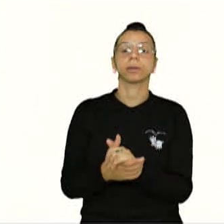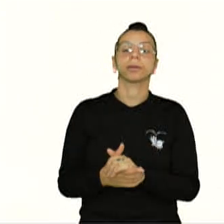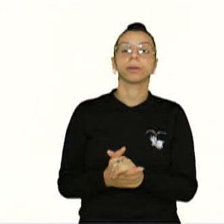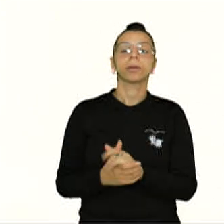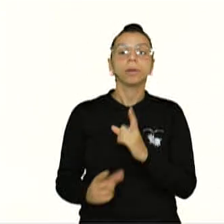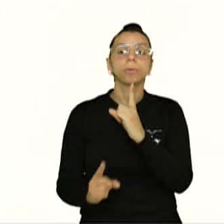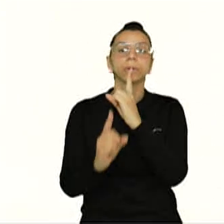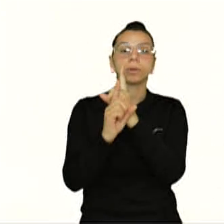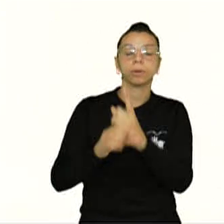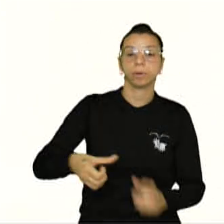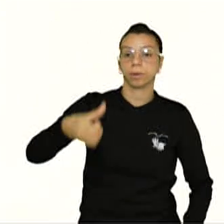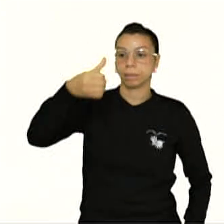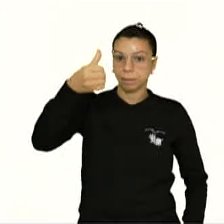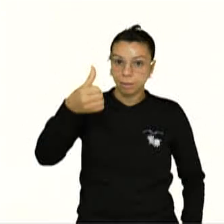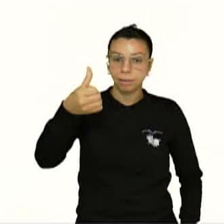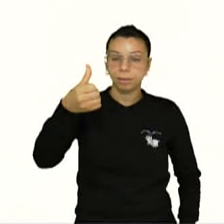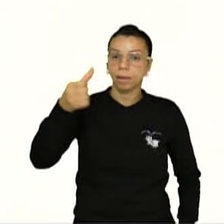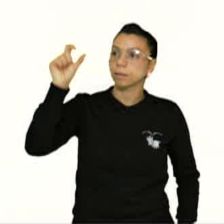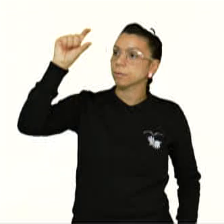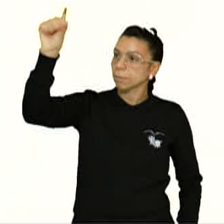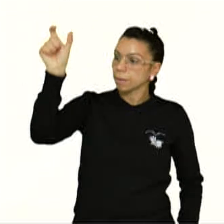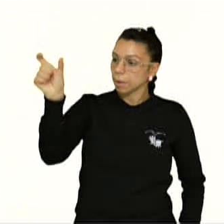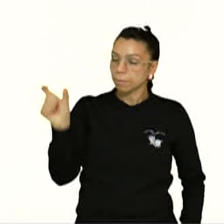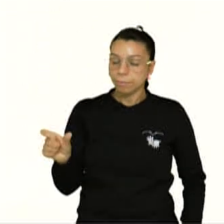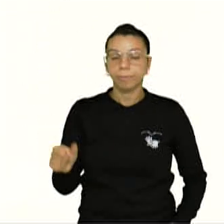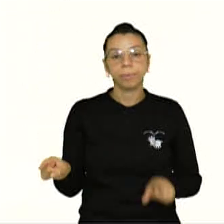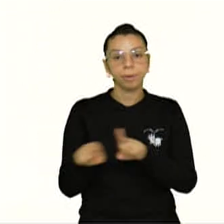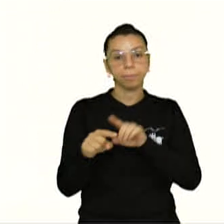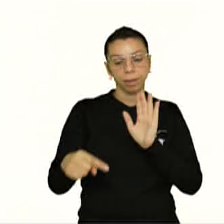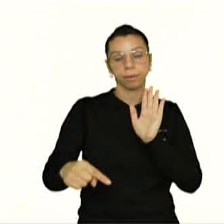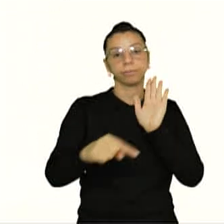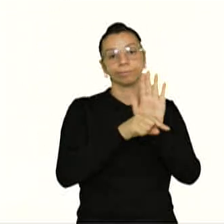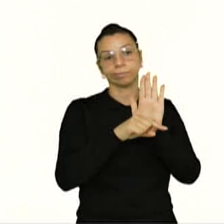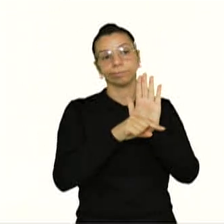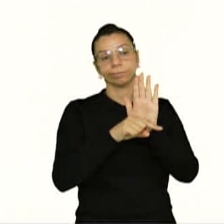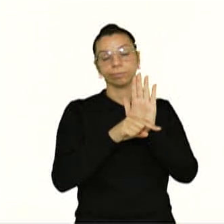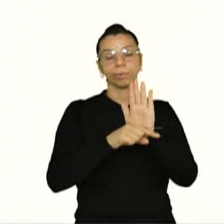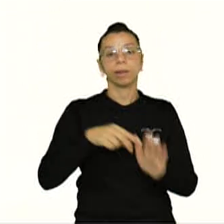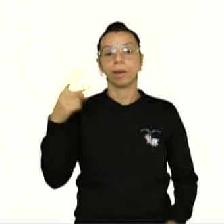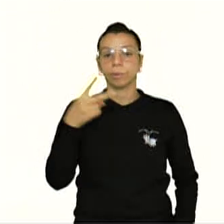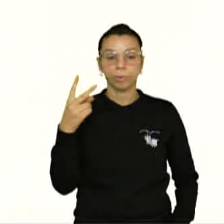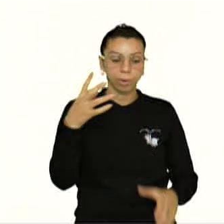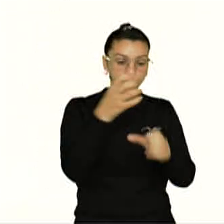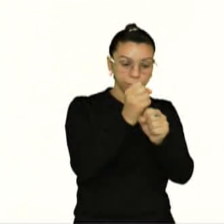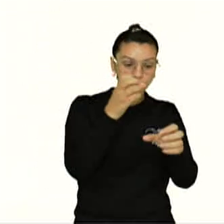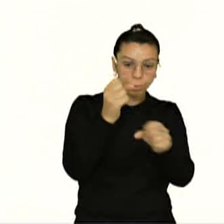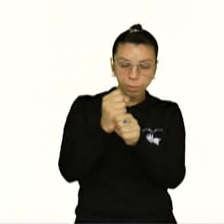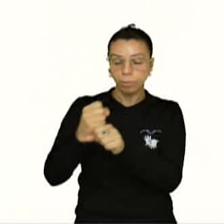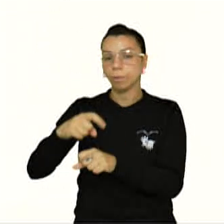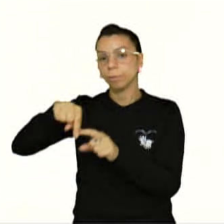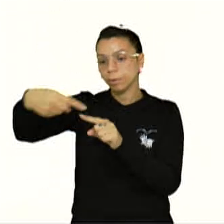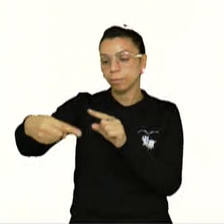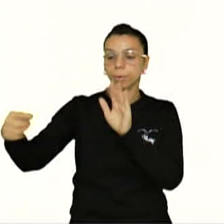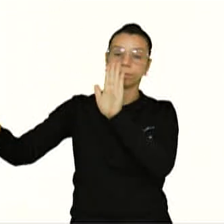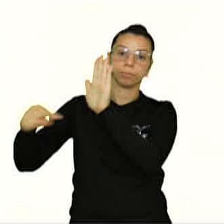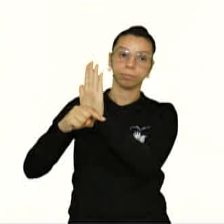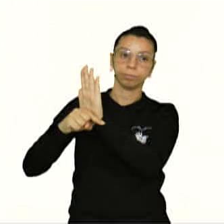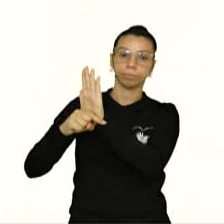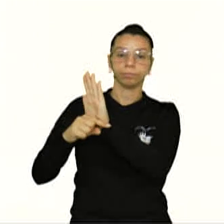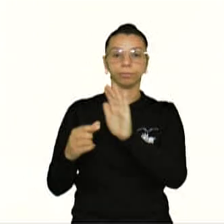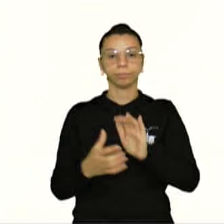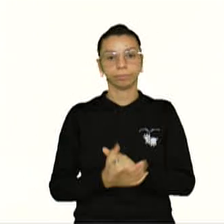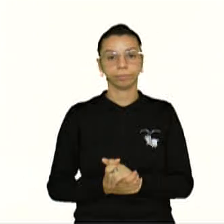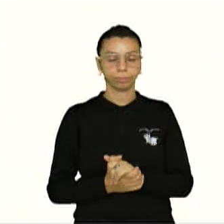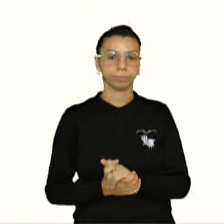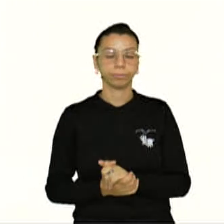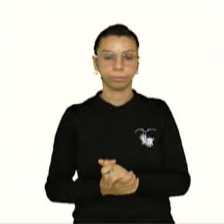pontos, 6 produtos, desculpem. E a gente subtrai essas 2 somas dos produtos na direção da diagonal principal e